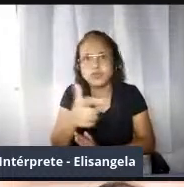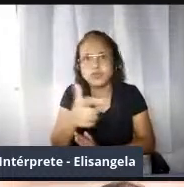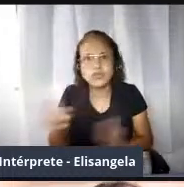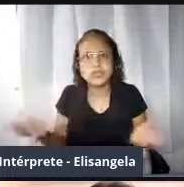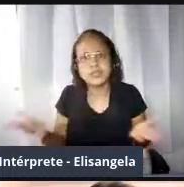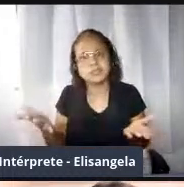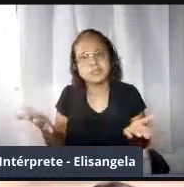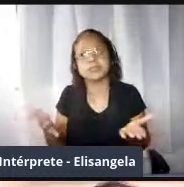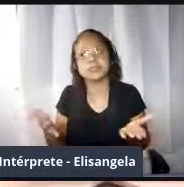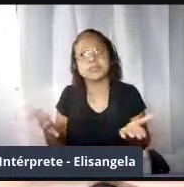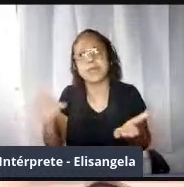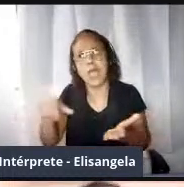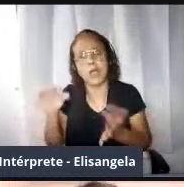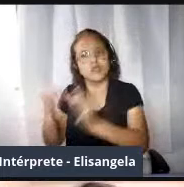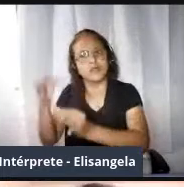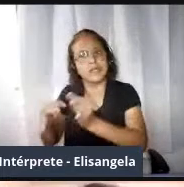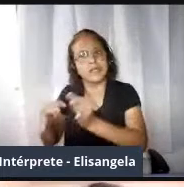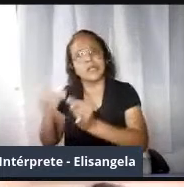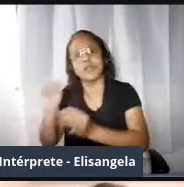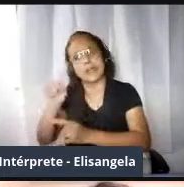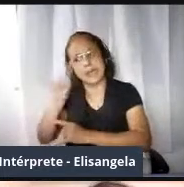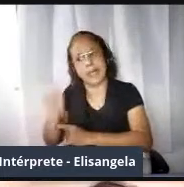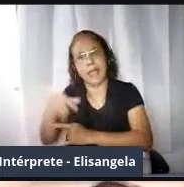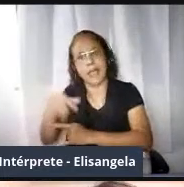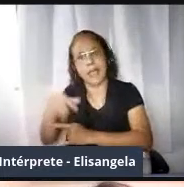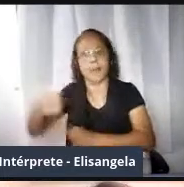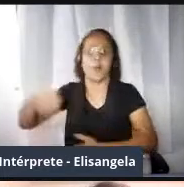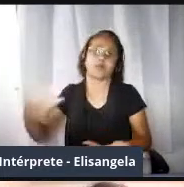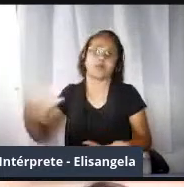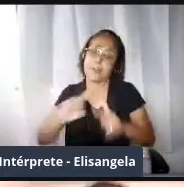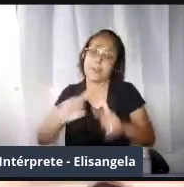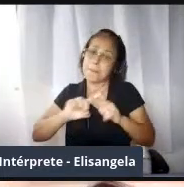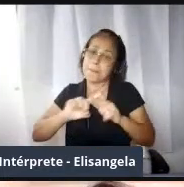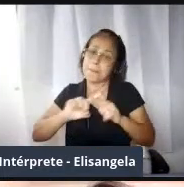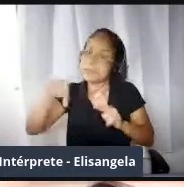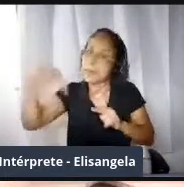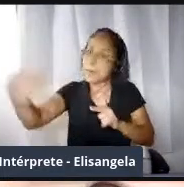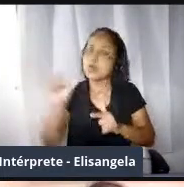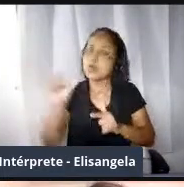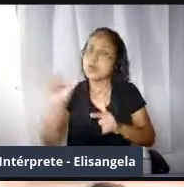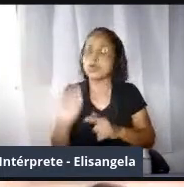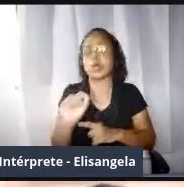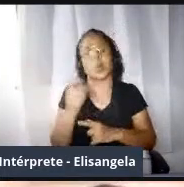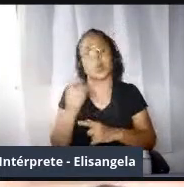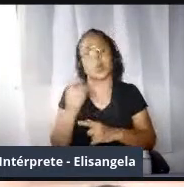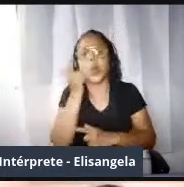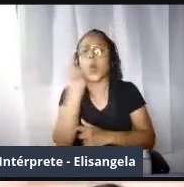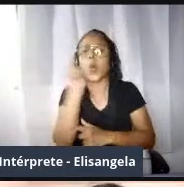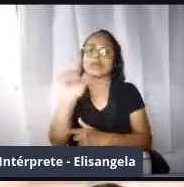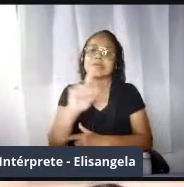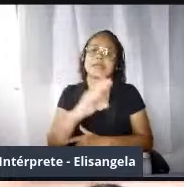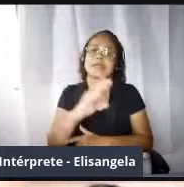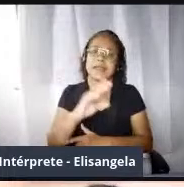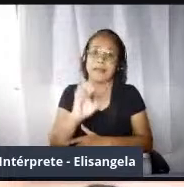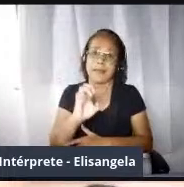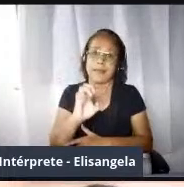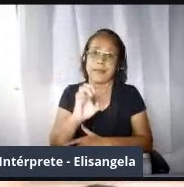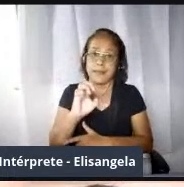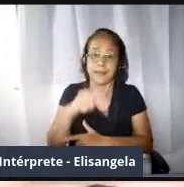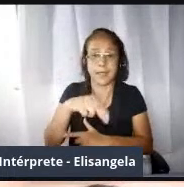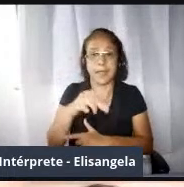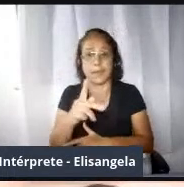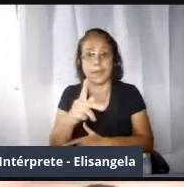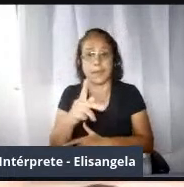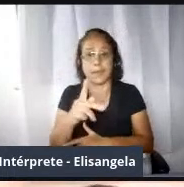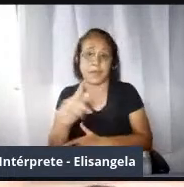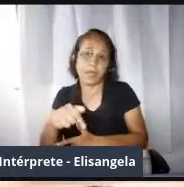Mas, de qualquer maneira, a bolsa foi negada. Depois, um ano depois, eu consegui a bolsa do CNPq, a bolsa interna, né, da própria FEUSP. E aí, aos poucos, eu